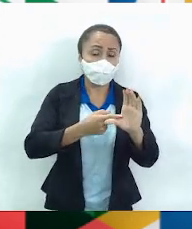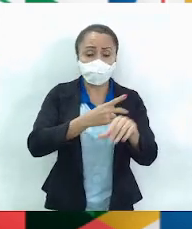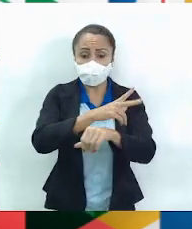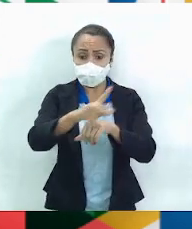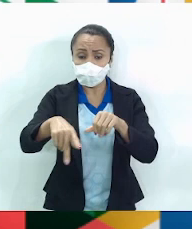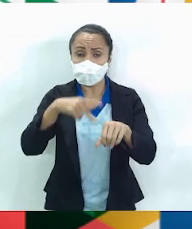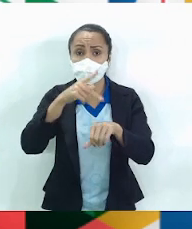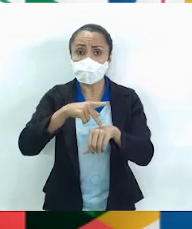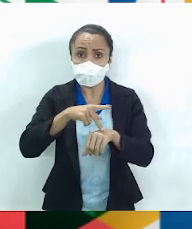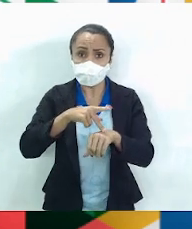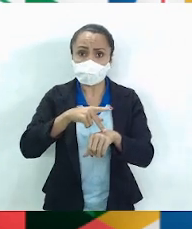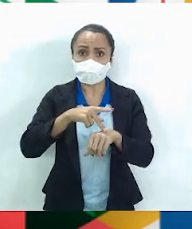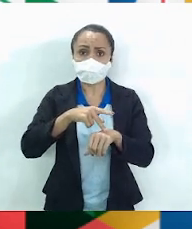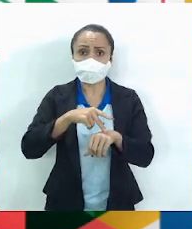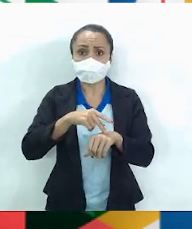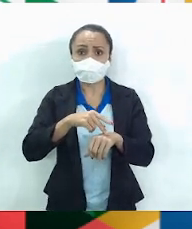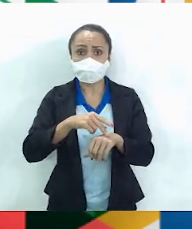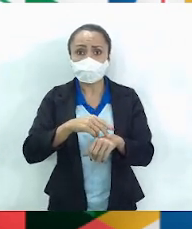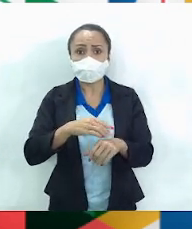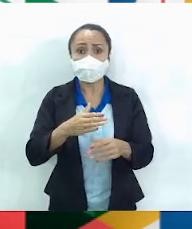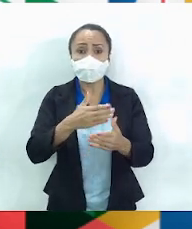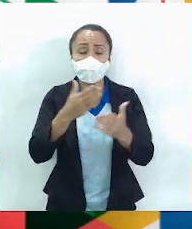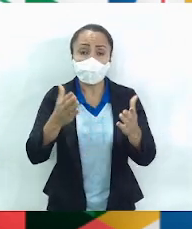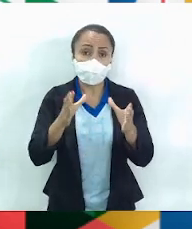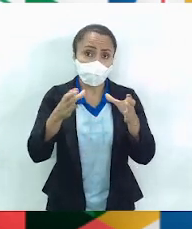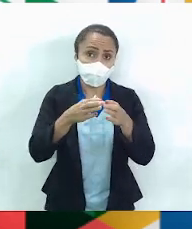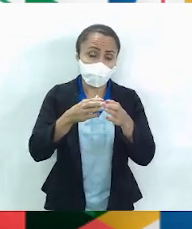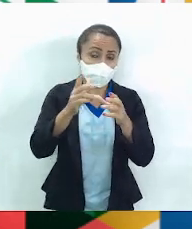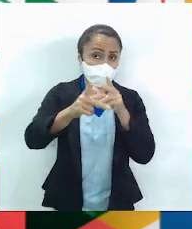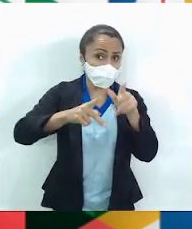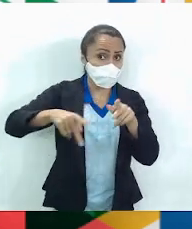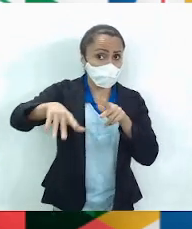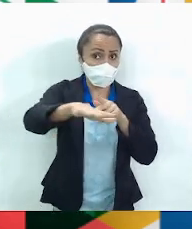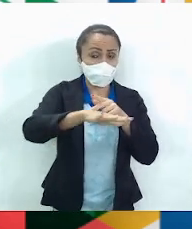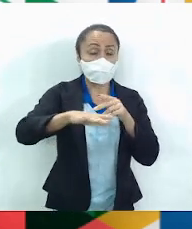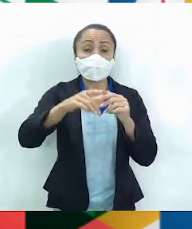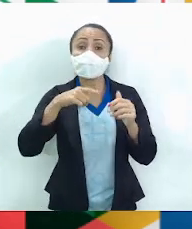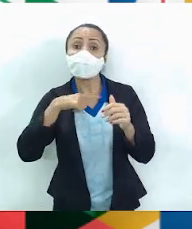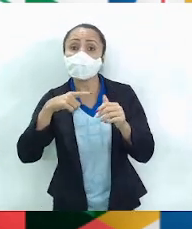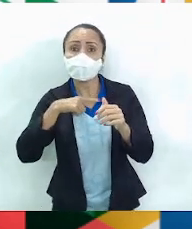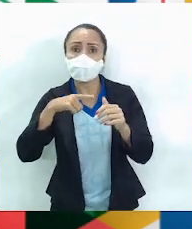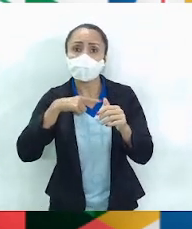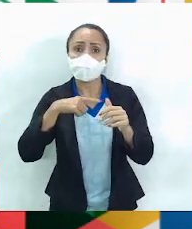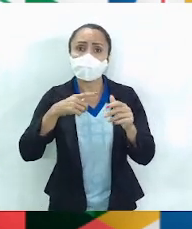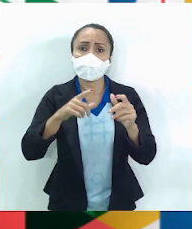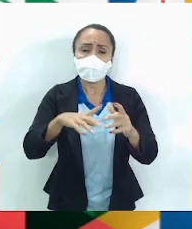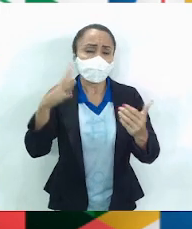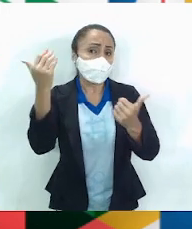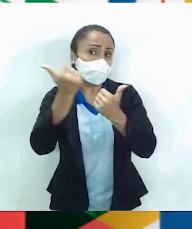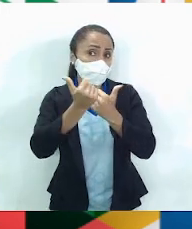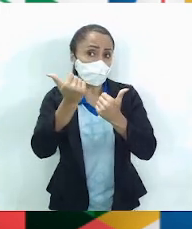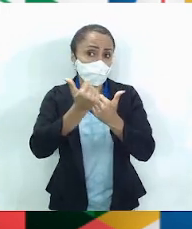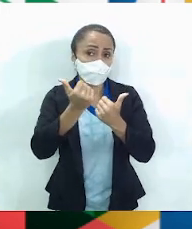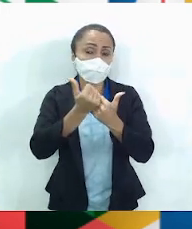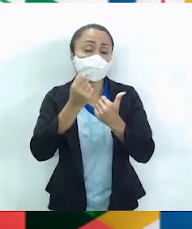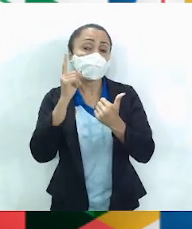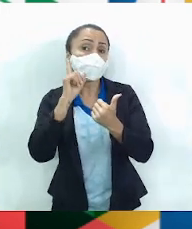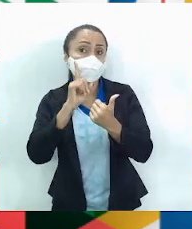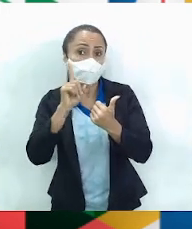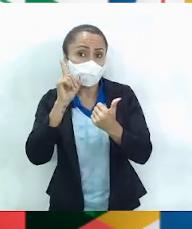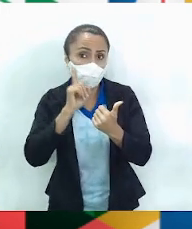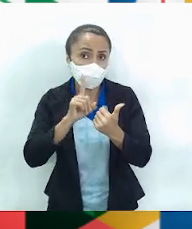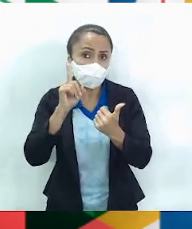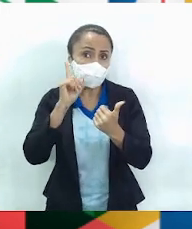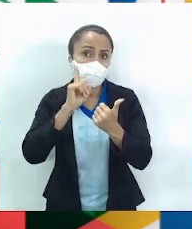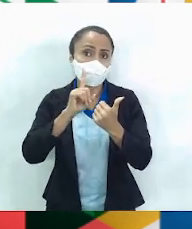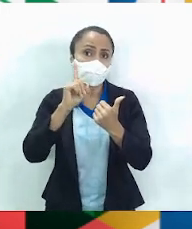país. Os Mujahideens tiveram amplo apoio dos Estados Unidos,